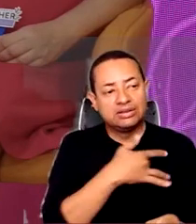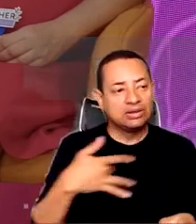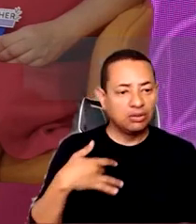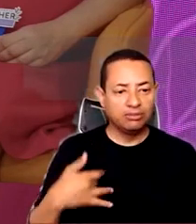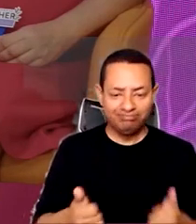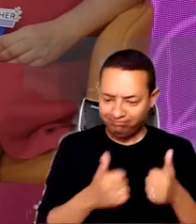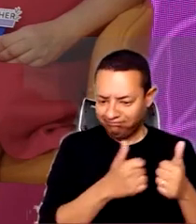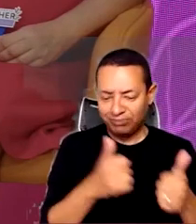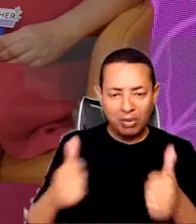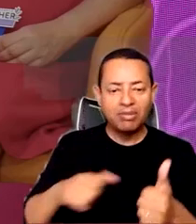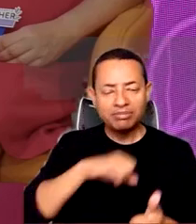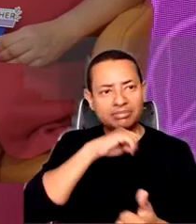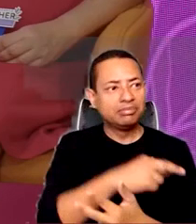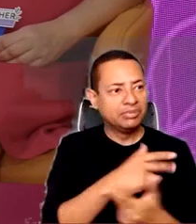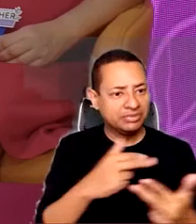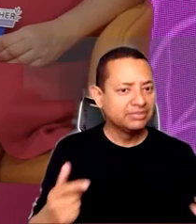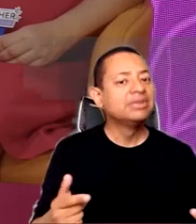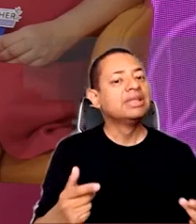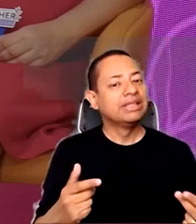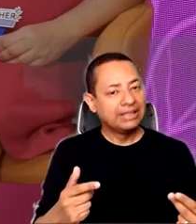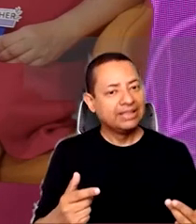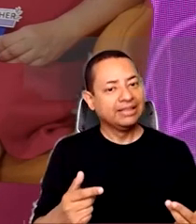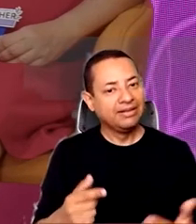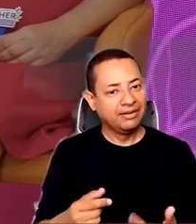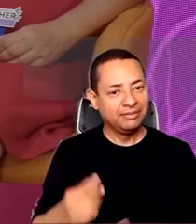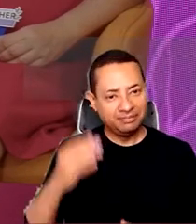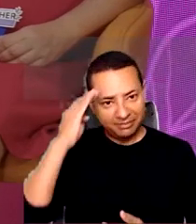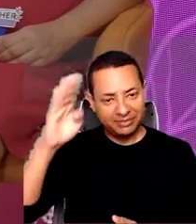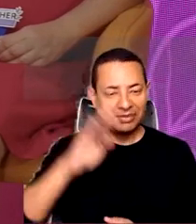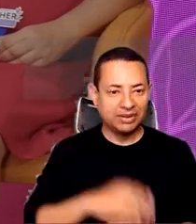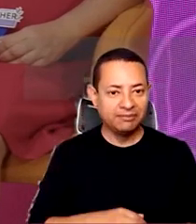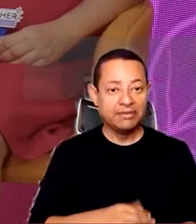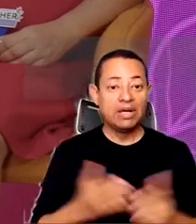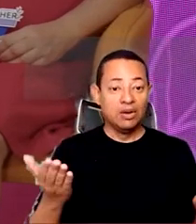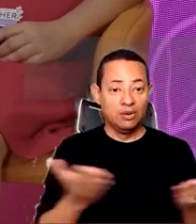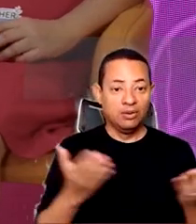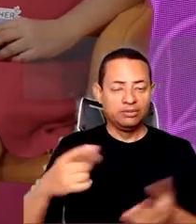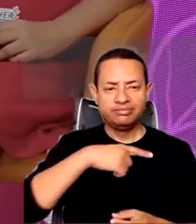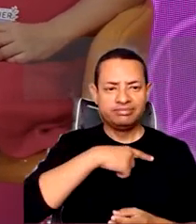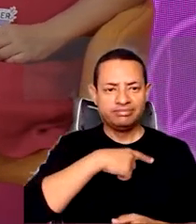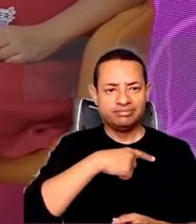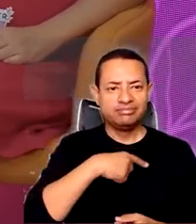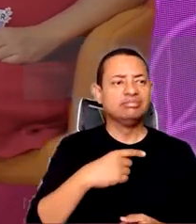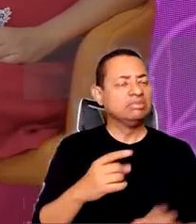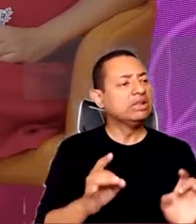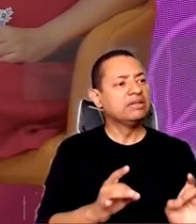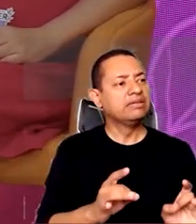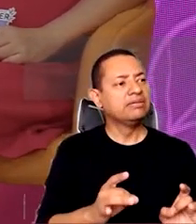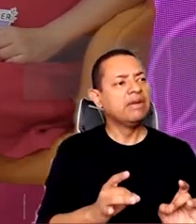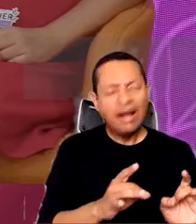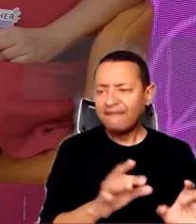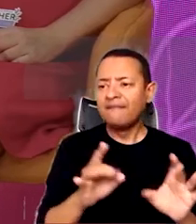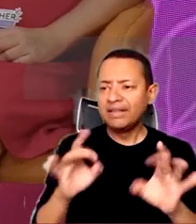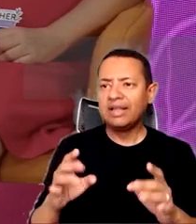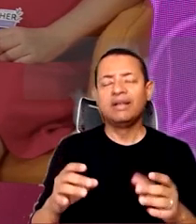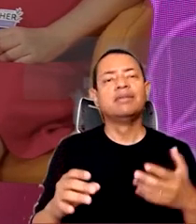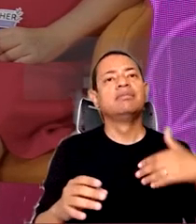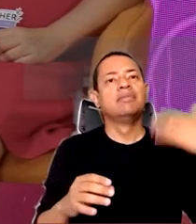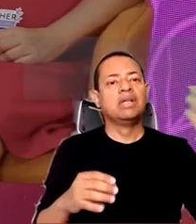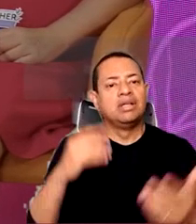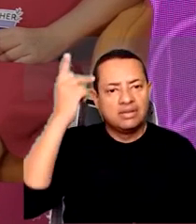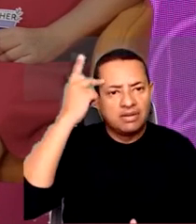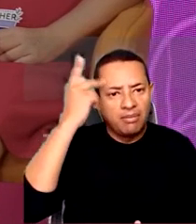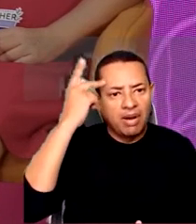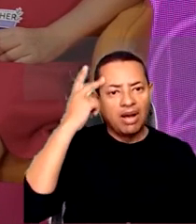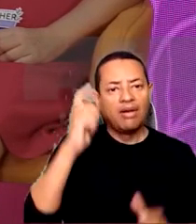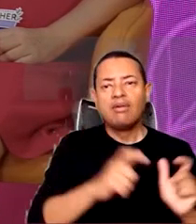e qualidade de vida é que é o o negócio mas estamos aí assim hoje a gente tem a gente já tava Endo para fora a gente já manda para São